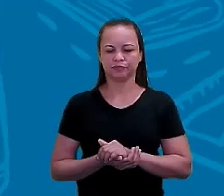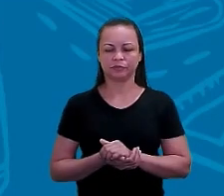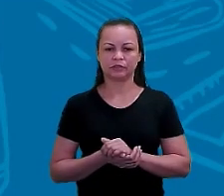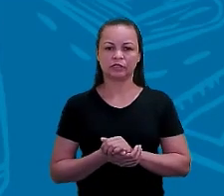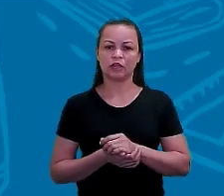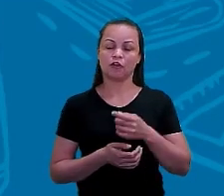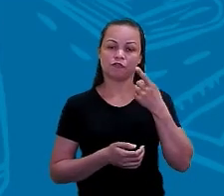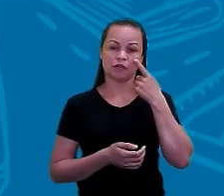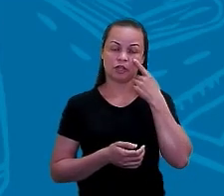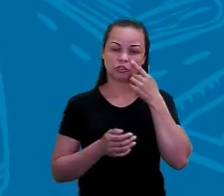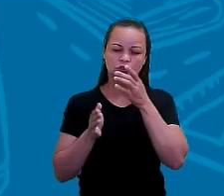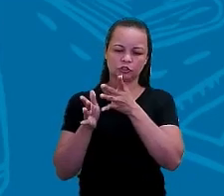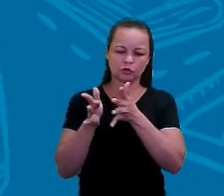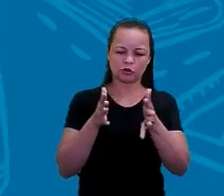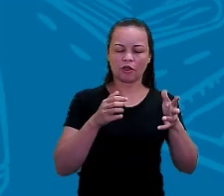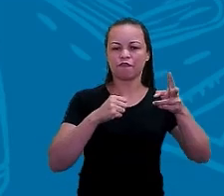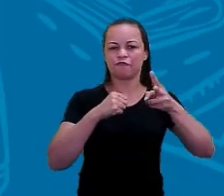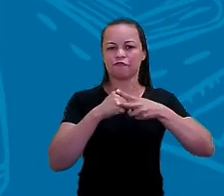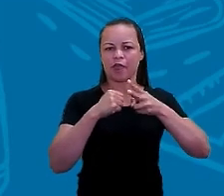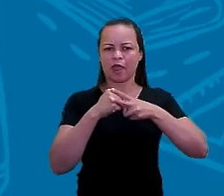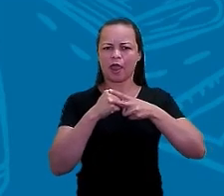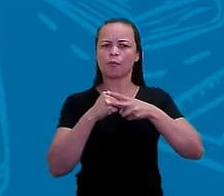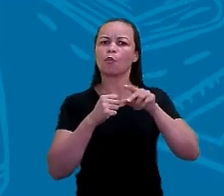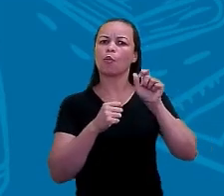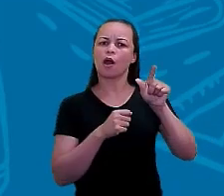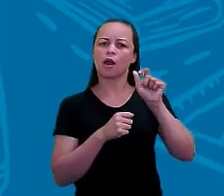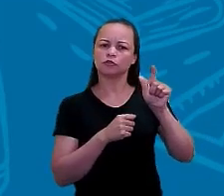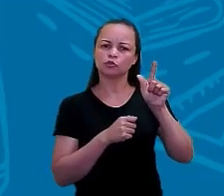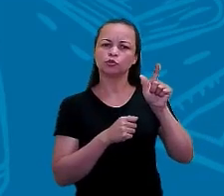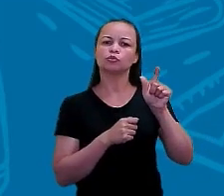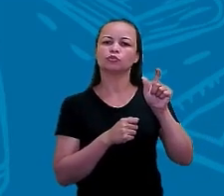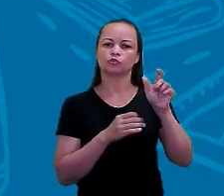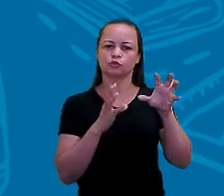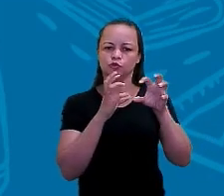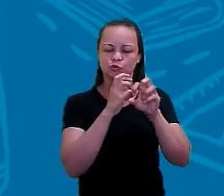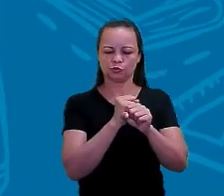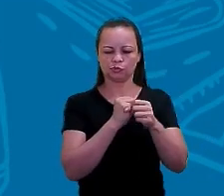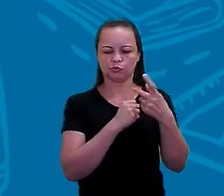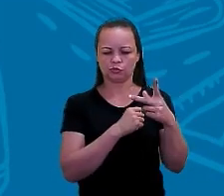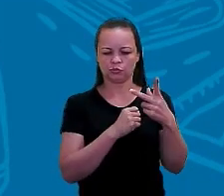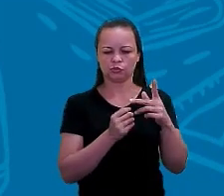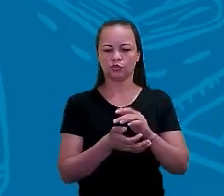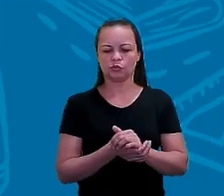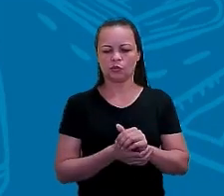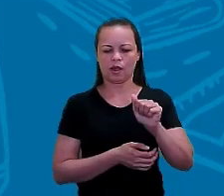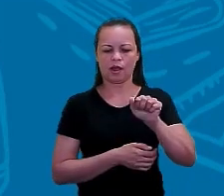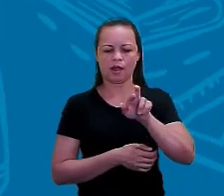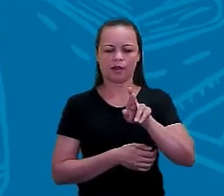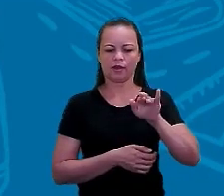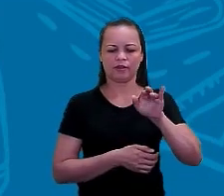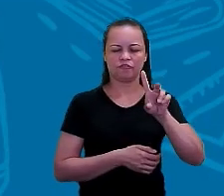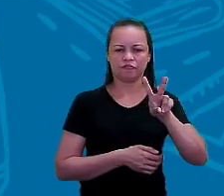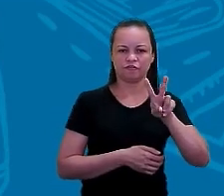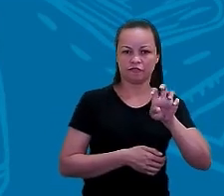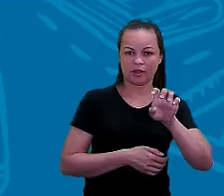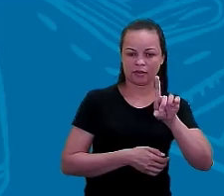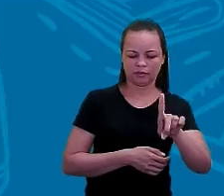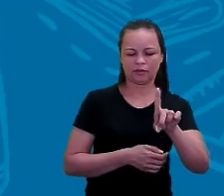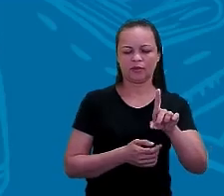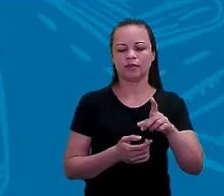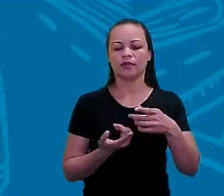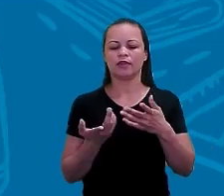continuo tendo aí verbos com a terminação ed. Arrived, que é chegou, invited,